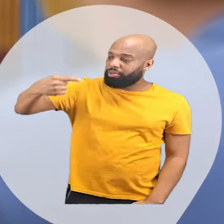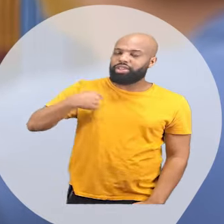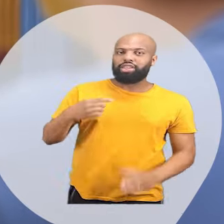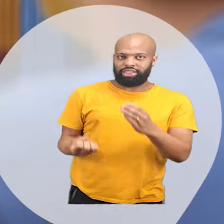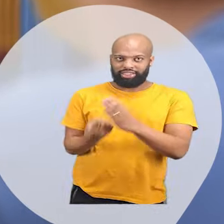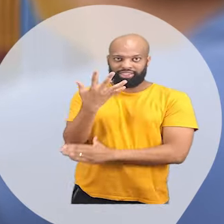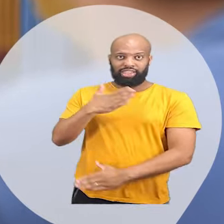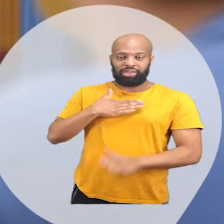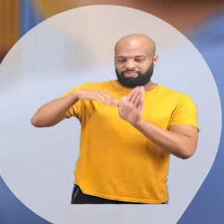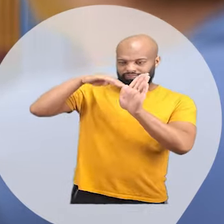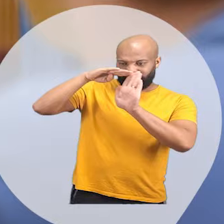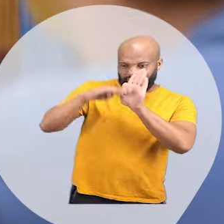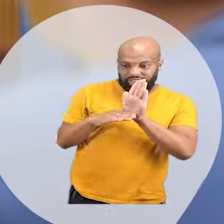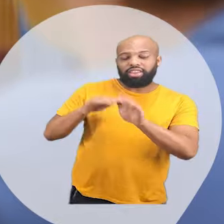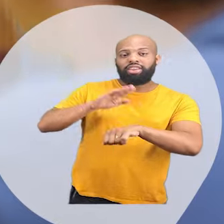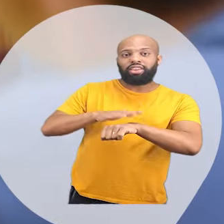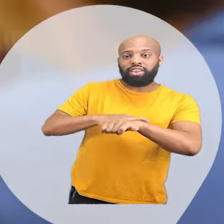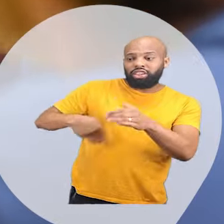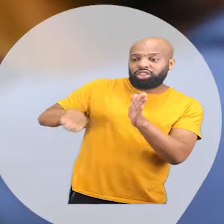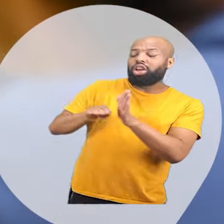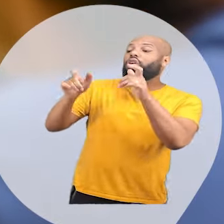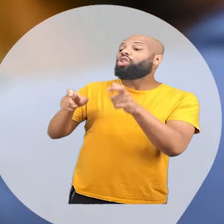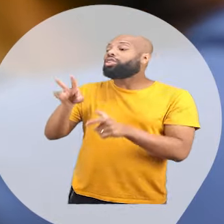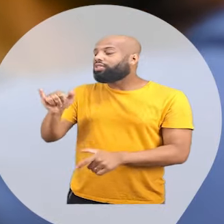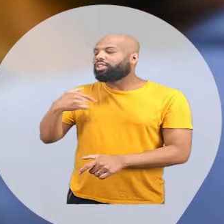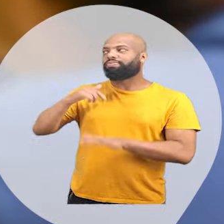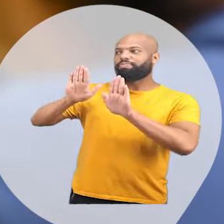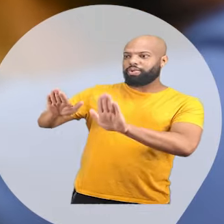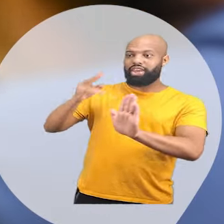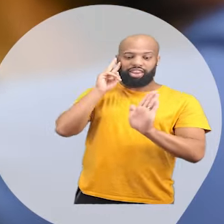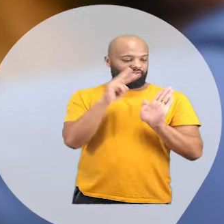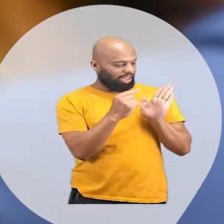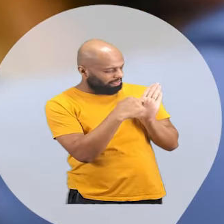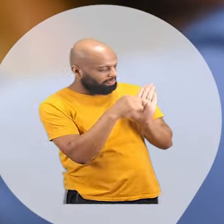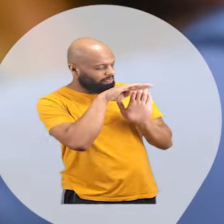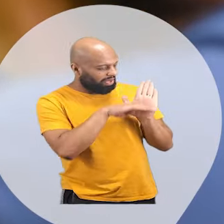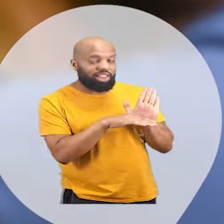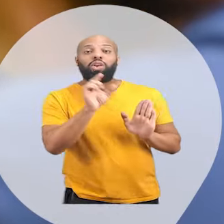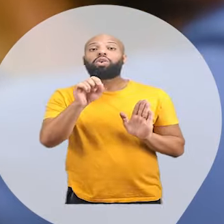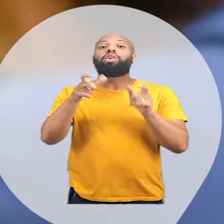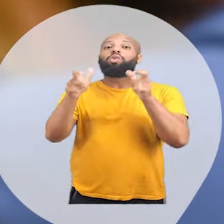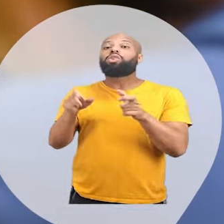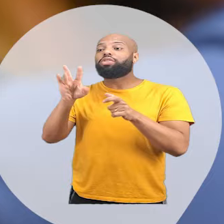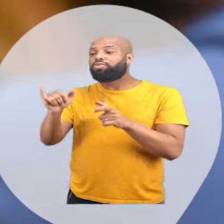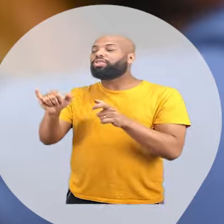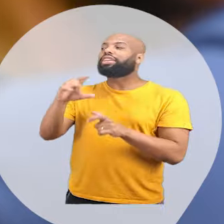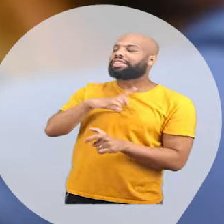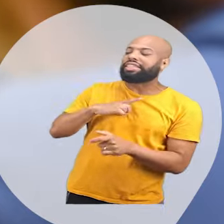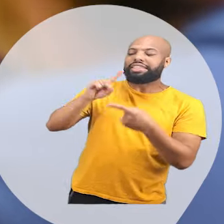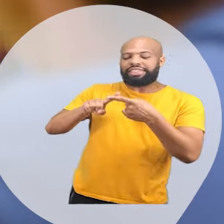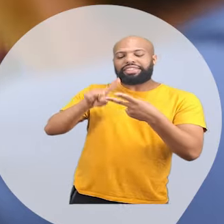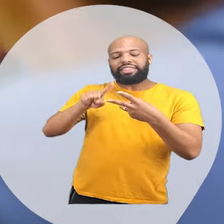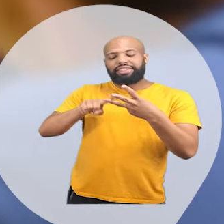eu comecei a construir essa minha lista na hora de chegada a gente Decidiu a gente ia falar falei espera aí vamos vamos ver aqui na lista Esse é